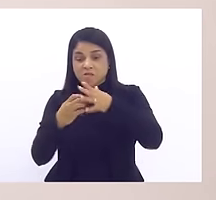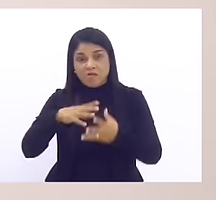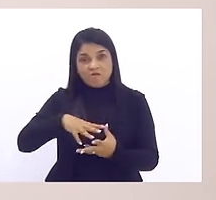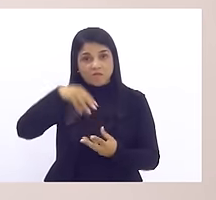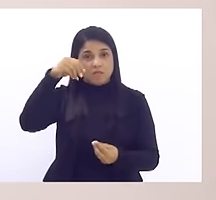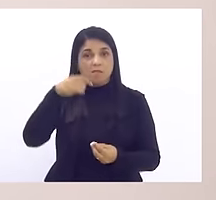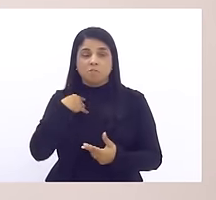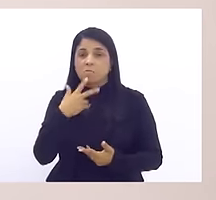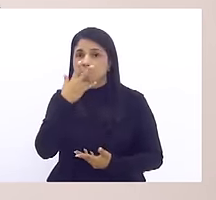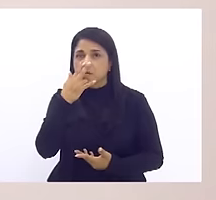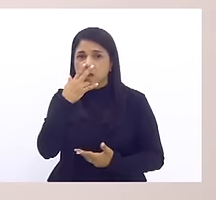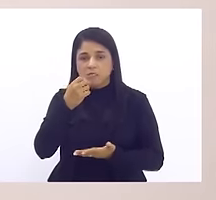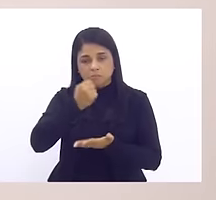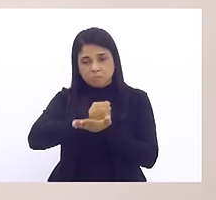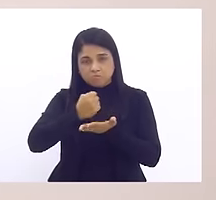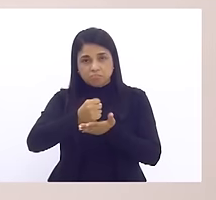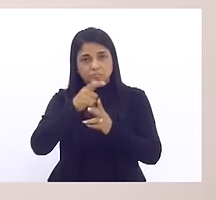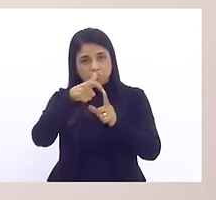contrato